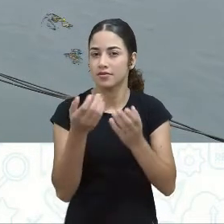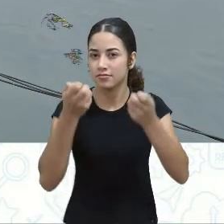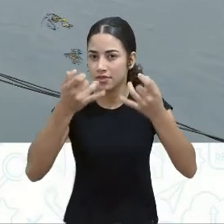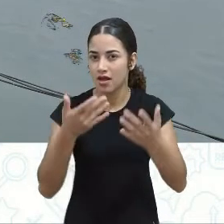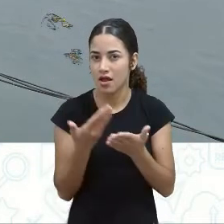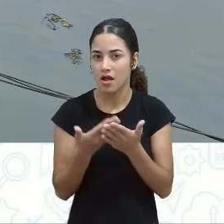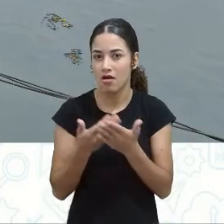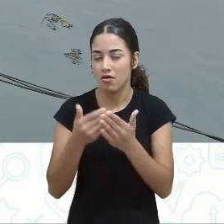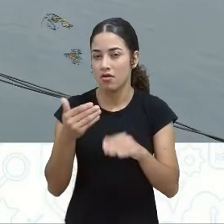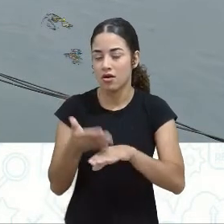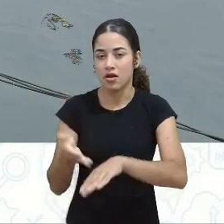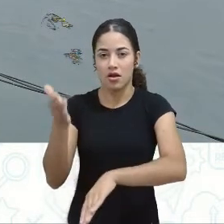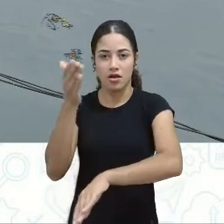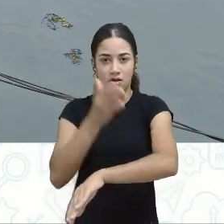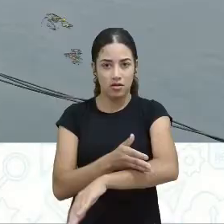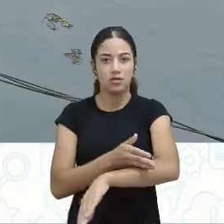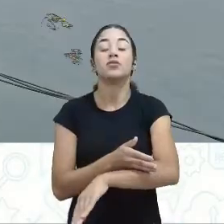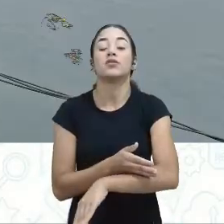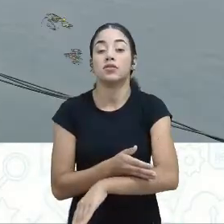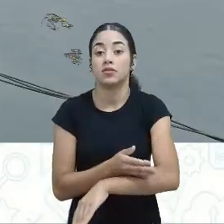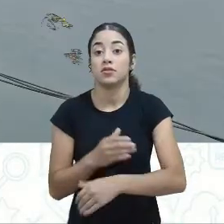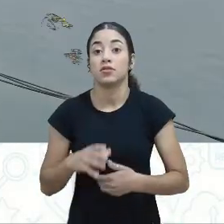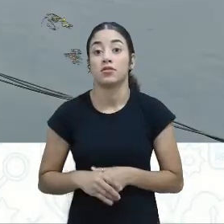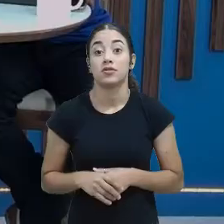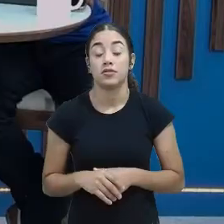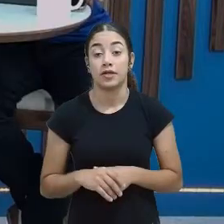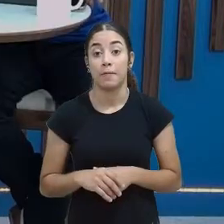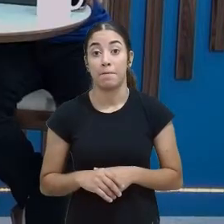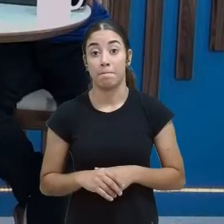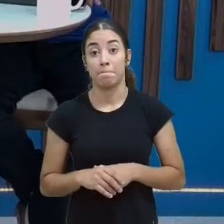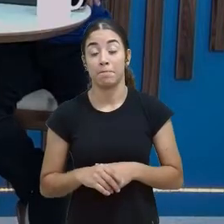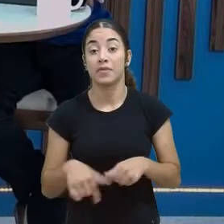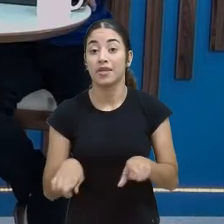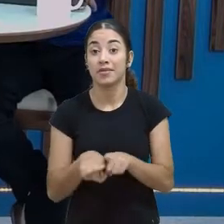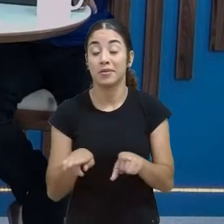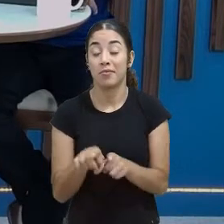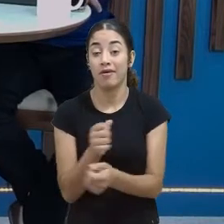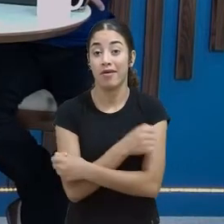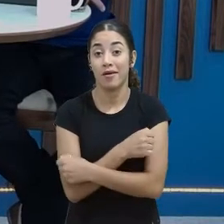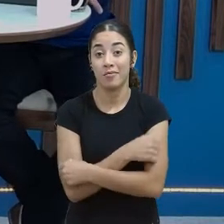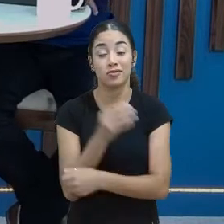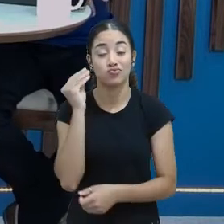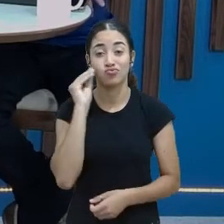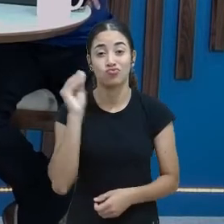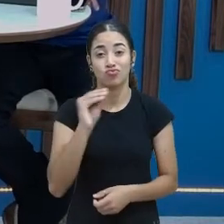Gilson, vou dar um abraço para ele aí, professor Gilson, e dona Cristina e seu José, que assiste a aula da gente. Um beijo.